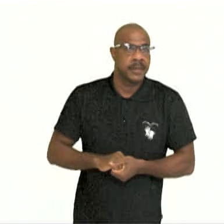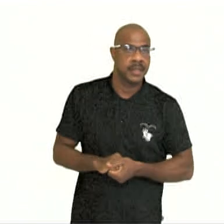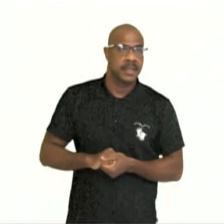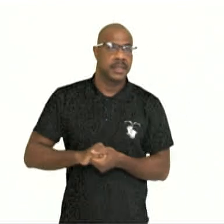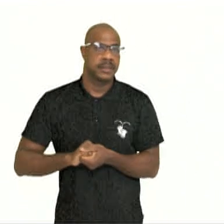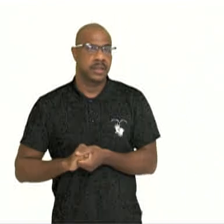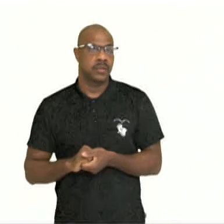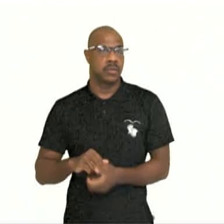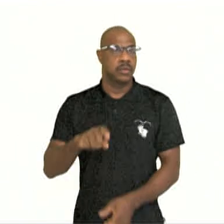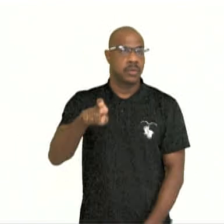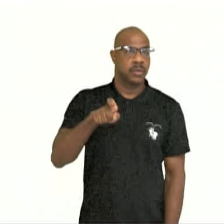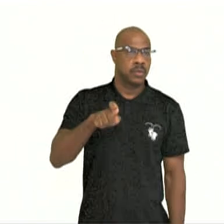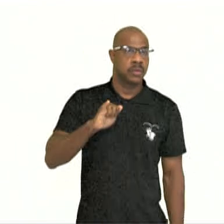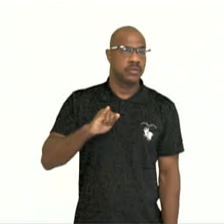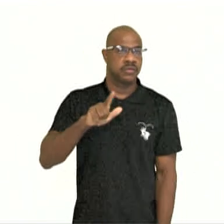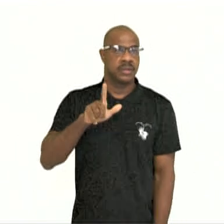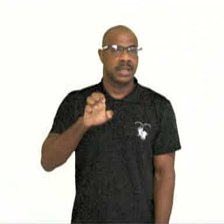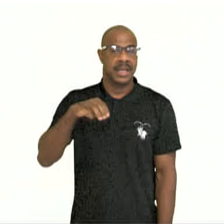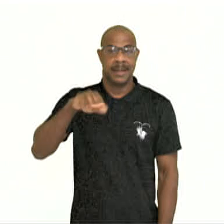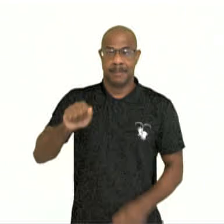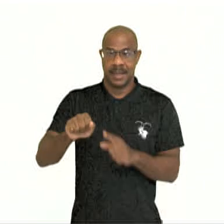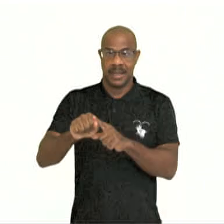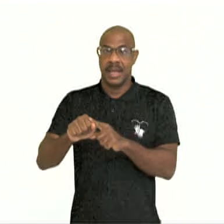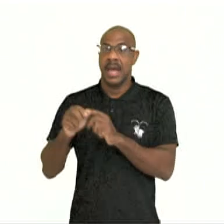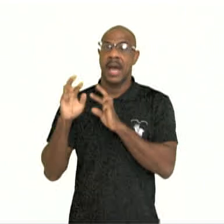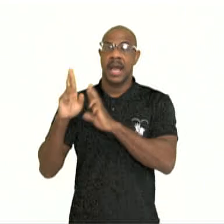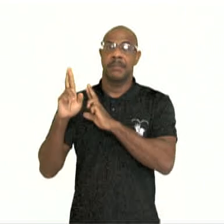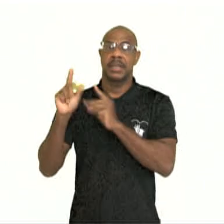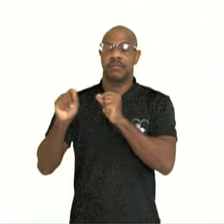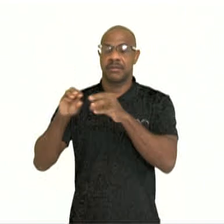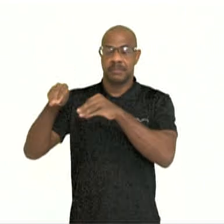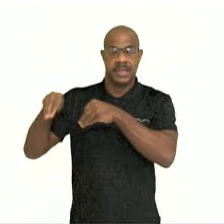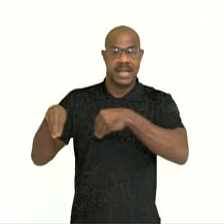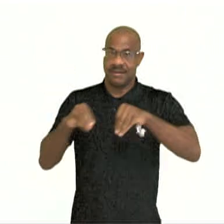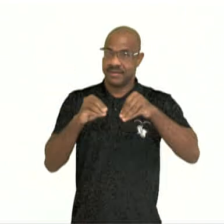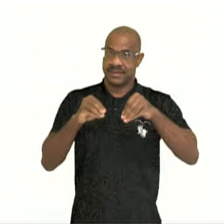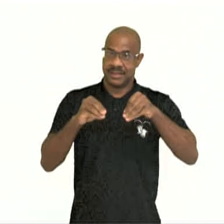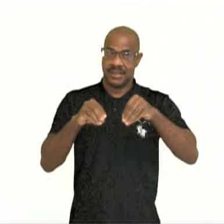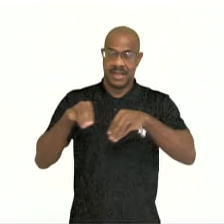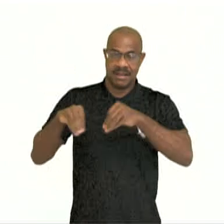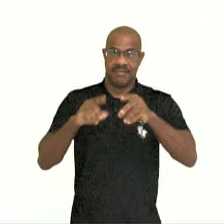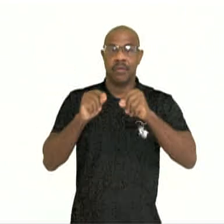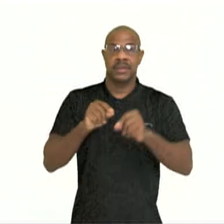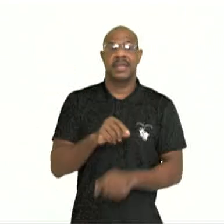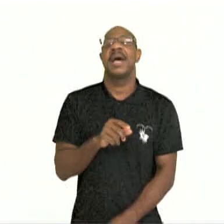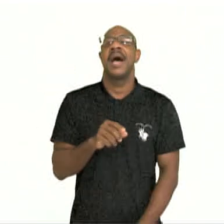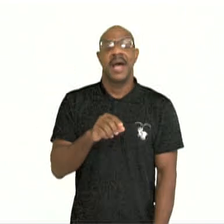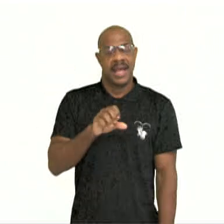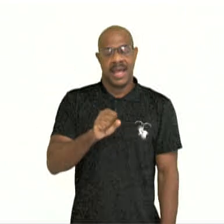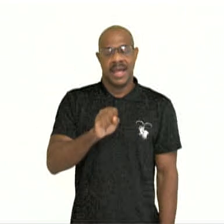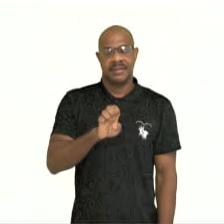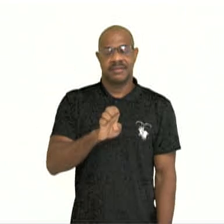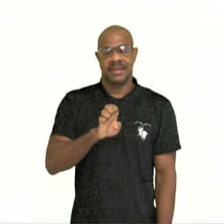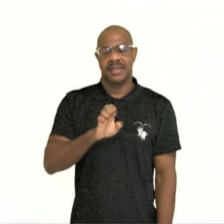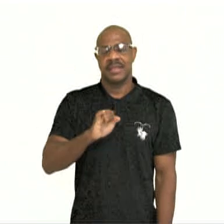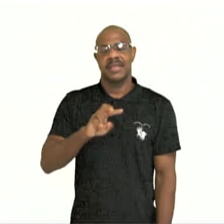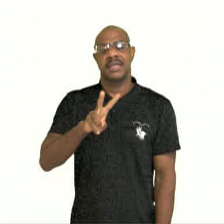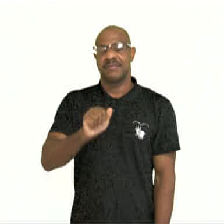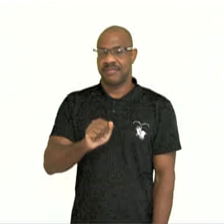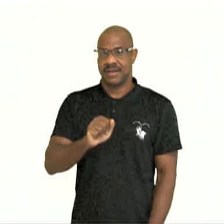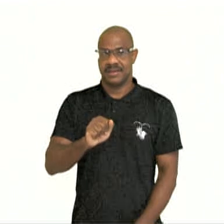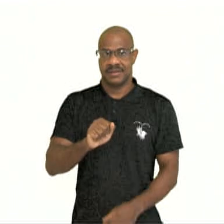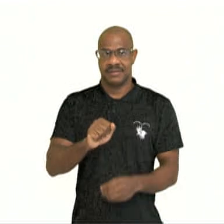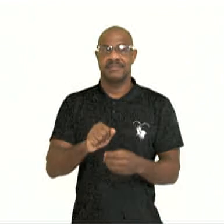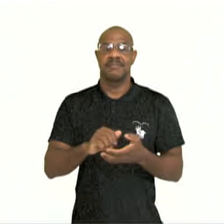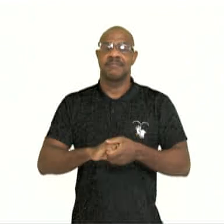orgânica, o material bruto, tá? E o floema vai ser responsável pela seiva elaborada, aquela seiva produzida nas